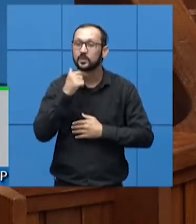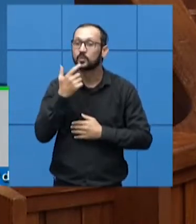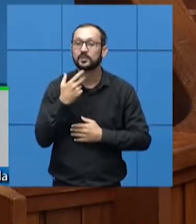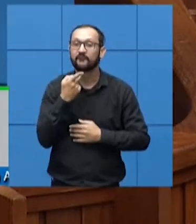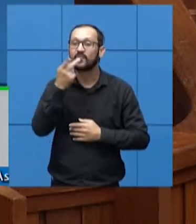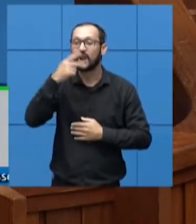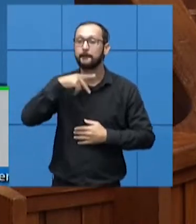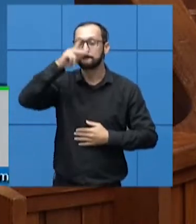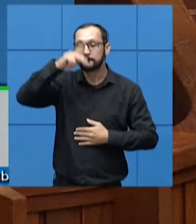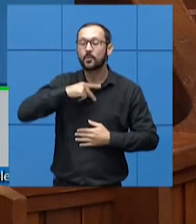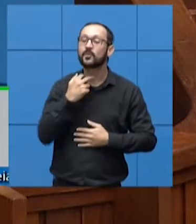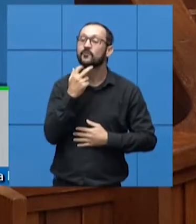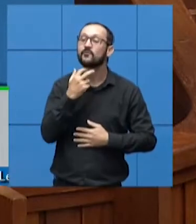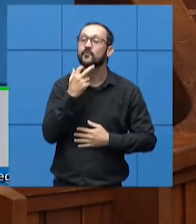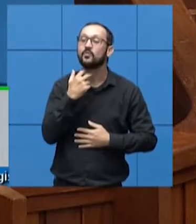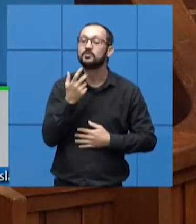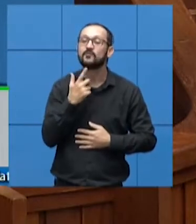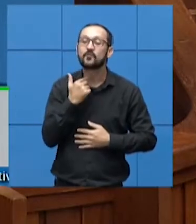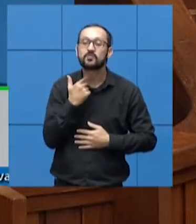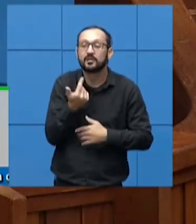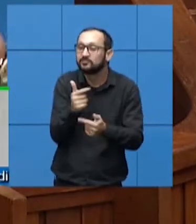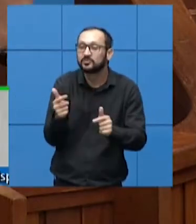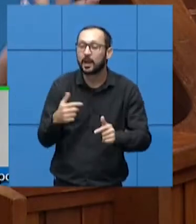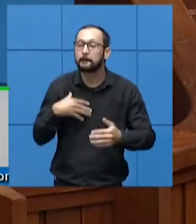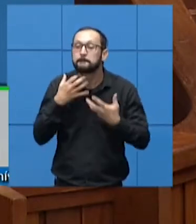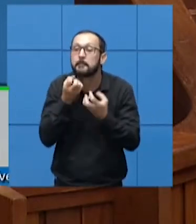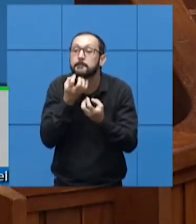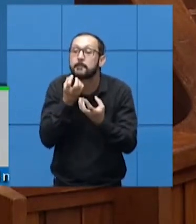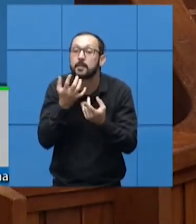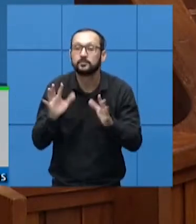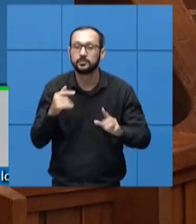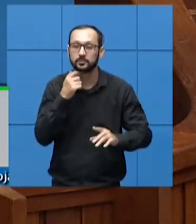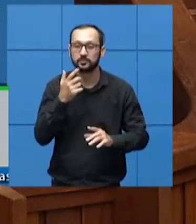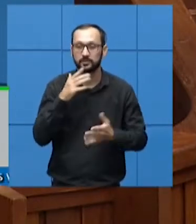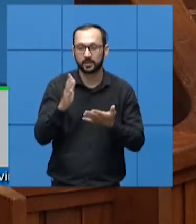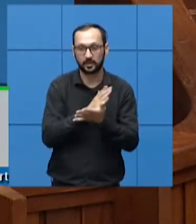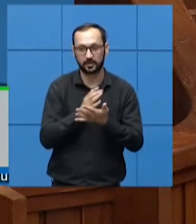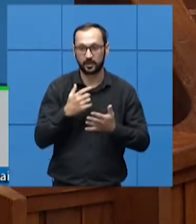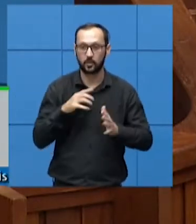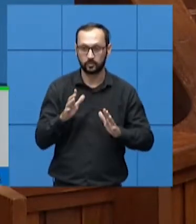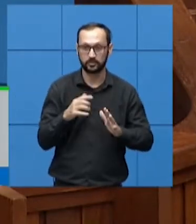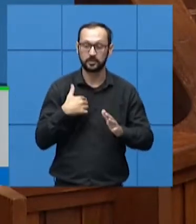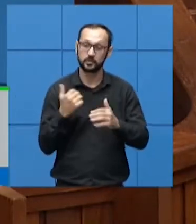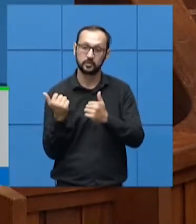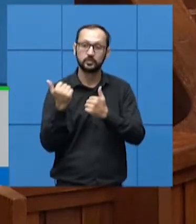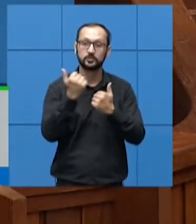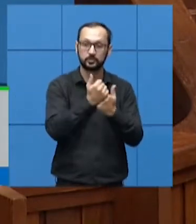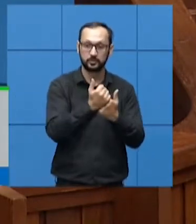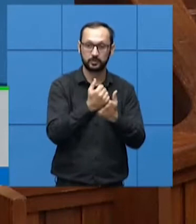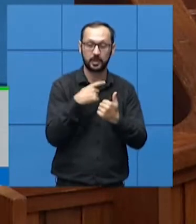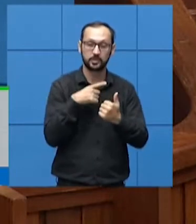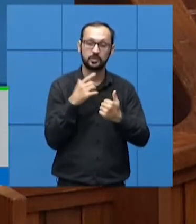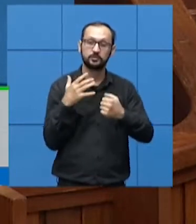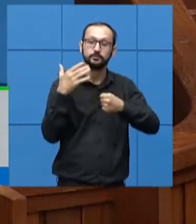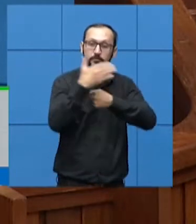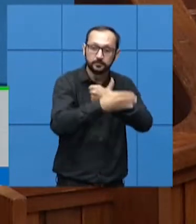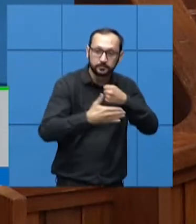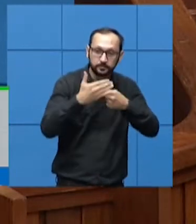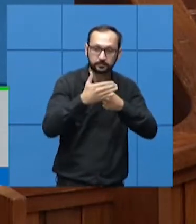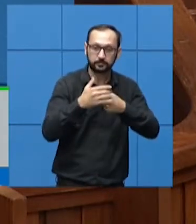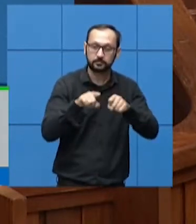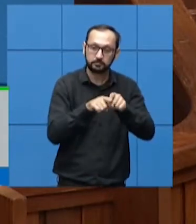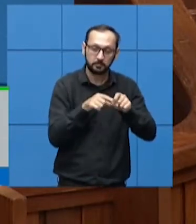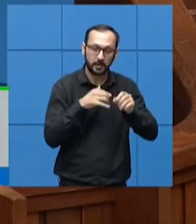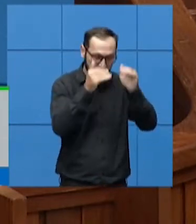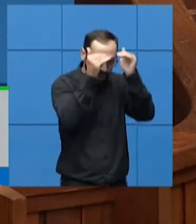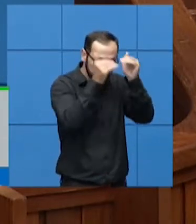trabalhar o desenvolvimento, desde as funções superiores, e que a gente tem que se voltar para a valorização